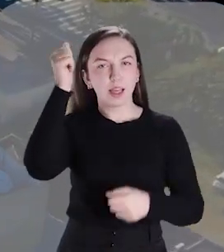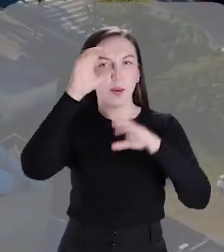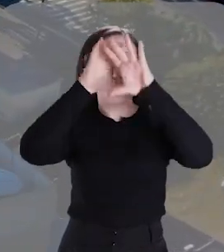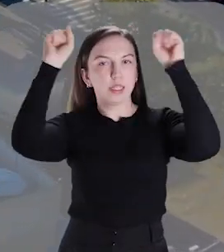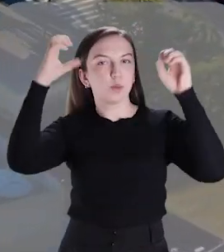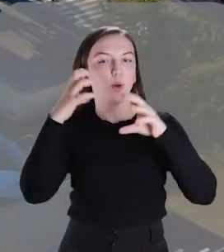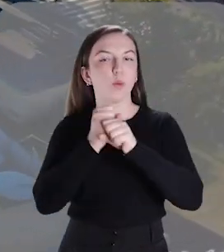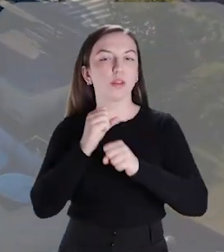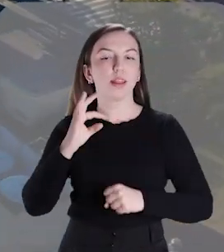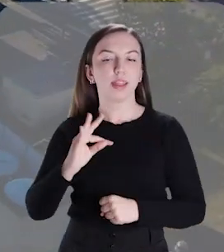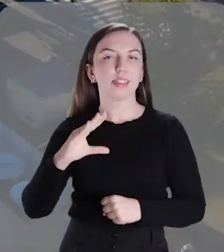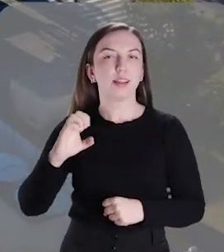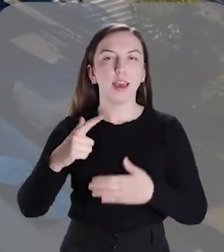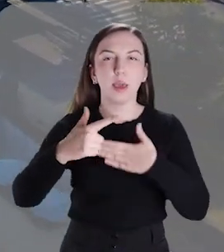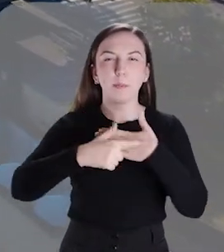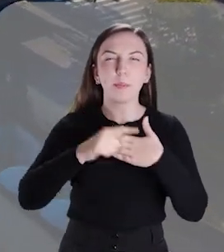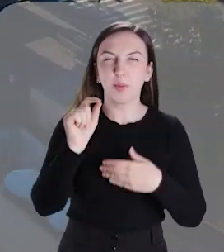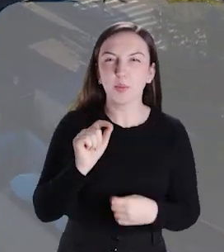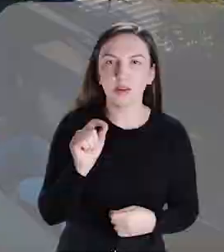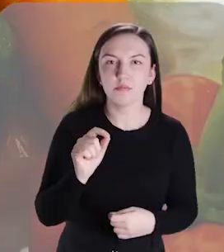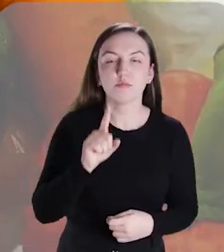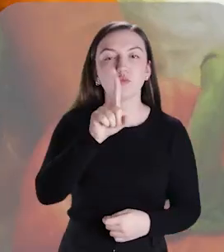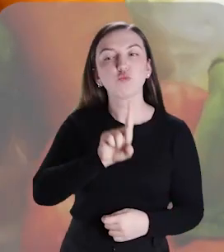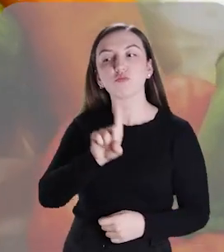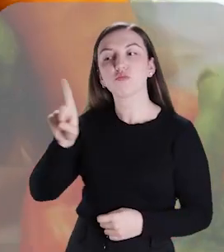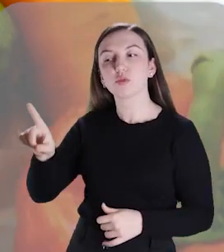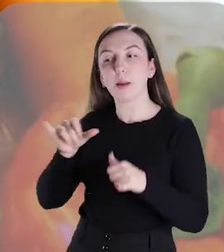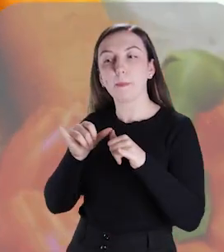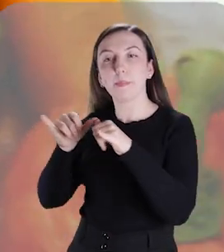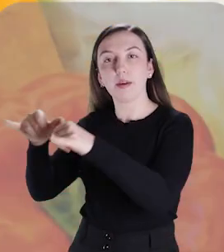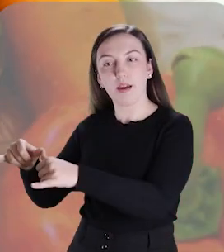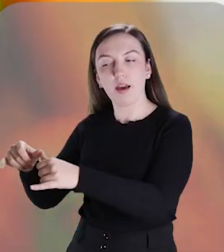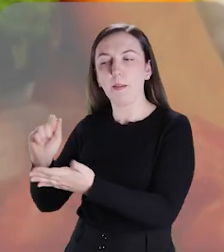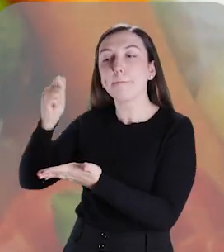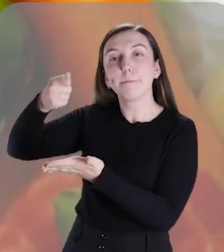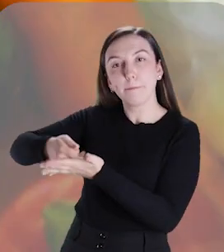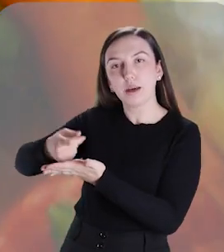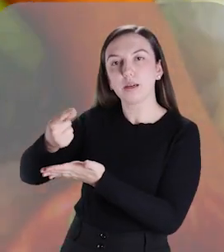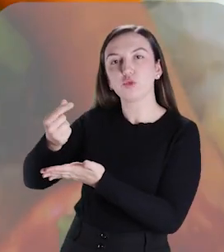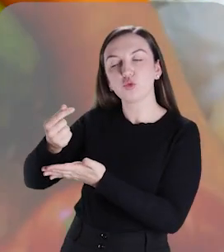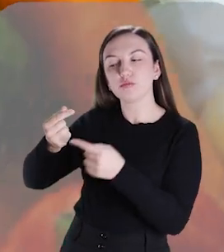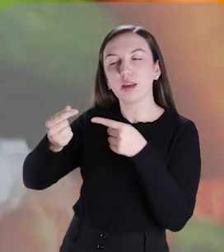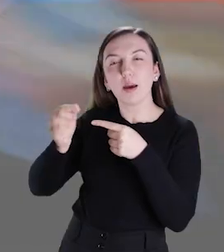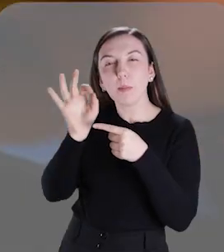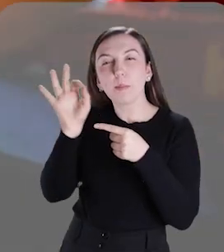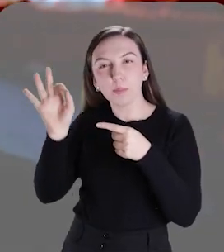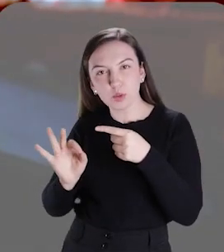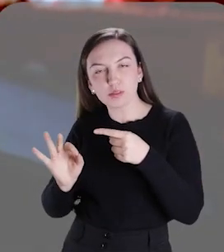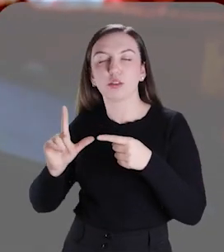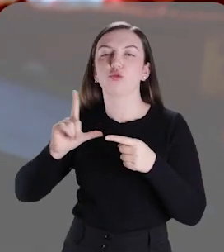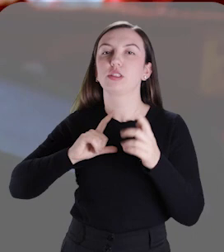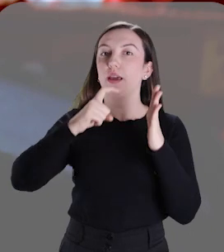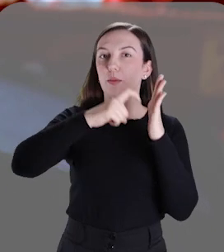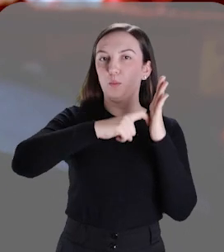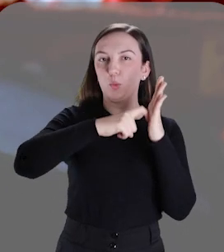Você sabe qual é a função do Tribunal de Contas de Santa Catarina? Na ida ao mercado, você faz suas compras, paga por elas. Uma parte